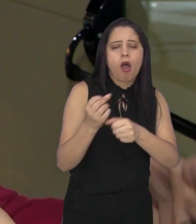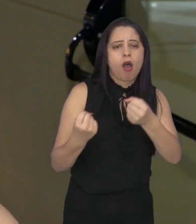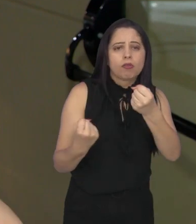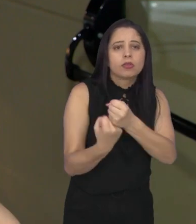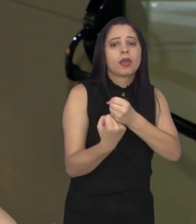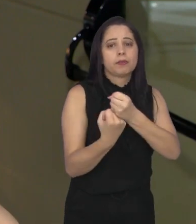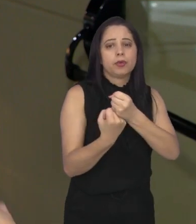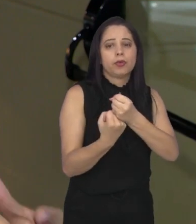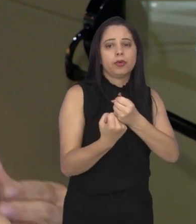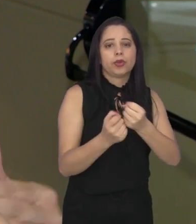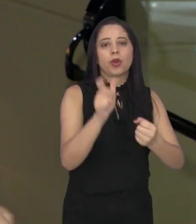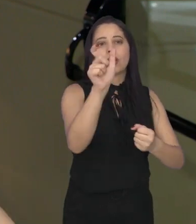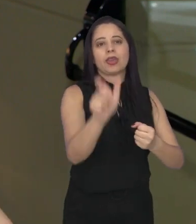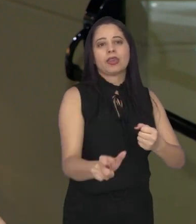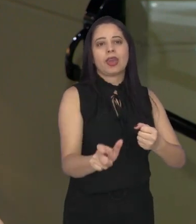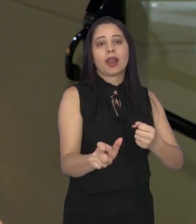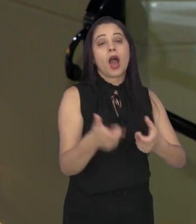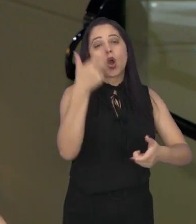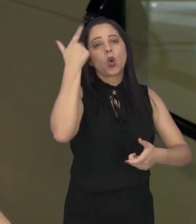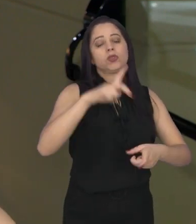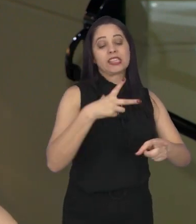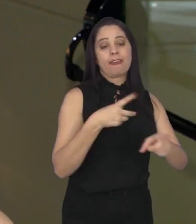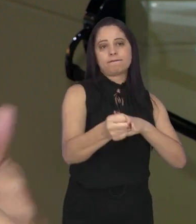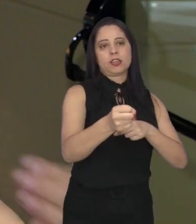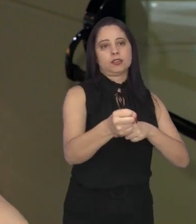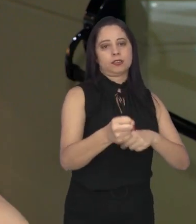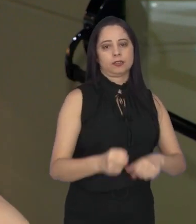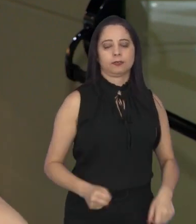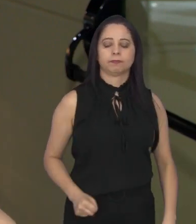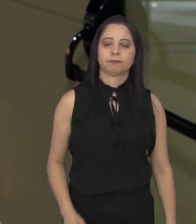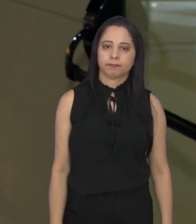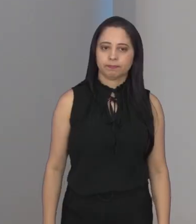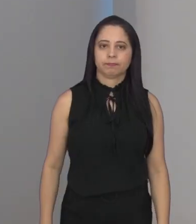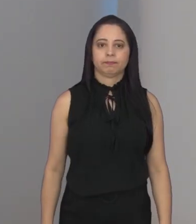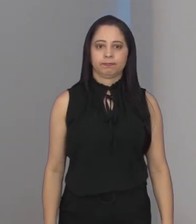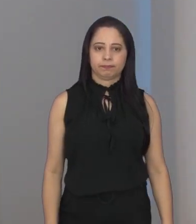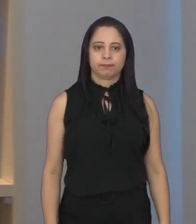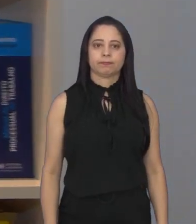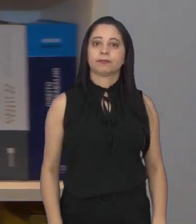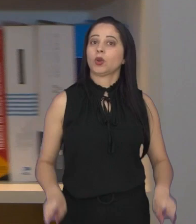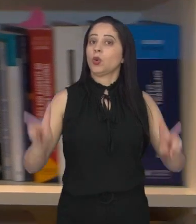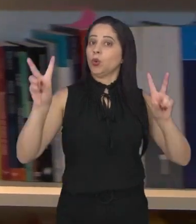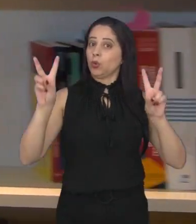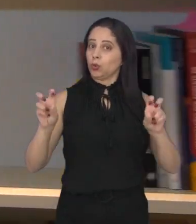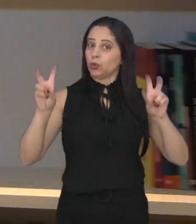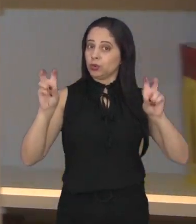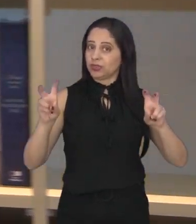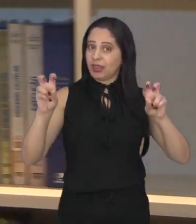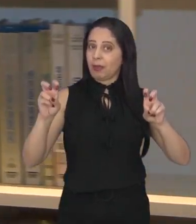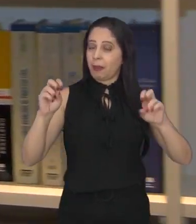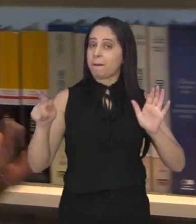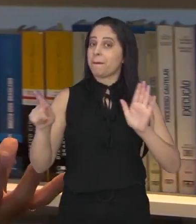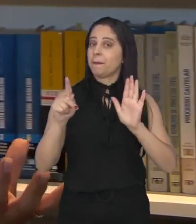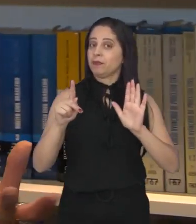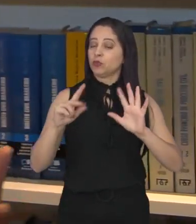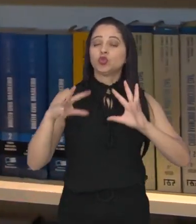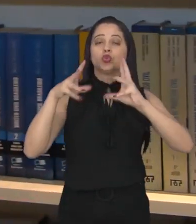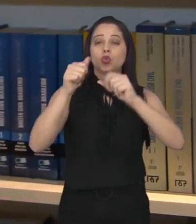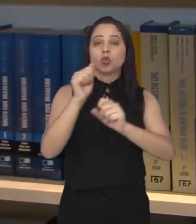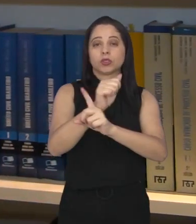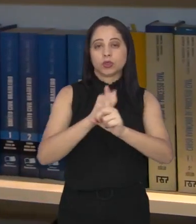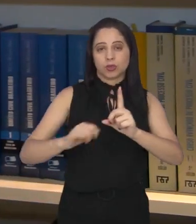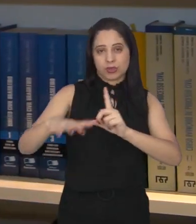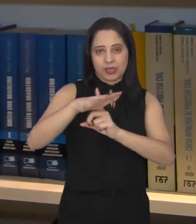amparo, esse apoio para ela sair dessa situação de violência. E como este também é um assunto de toda a